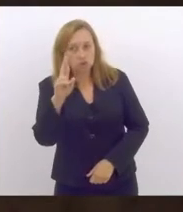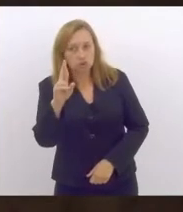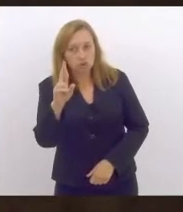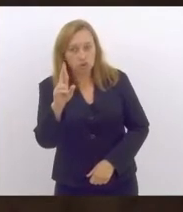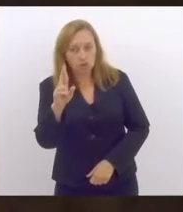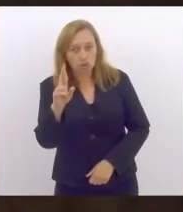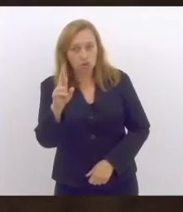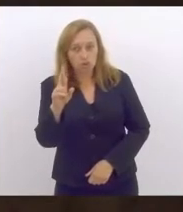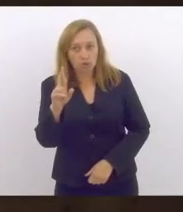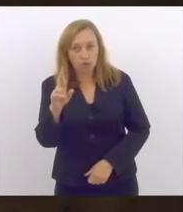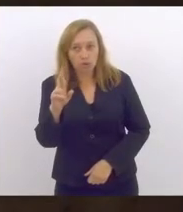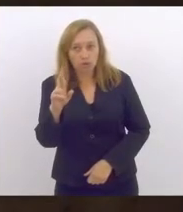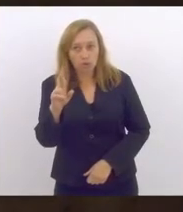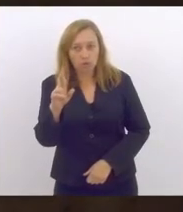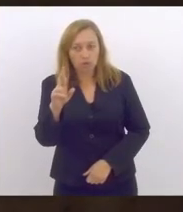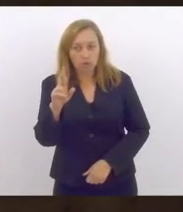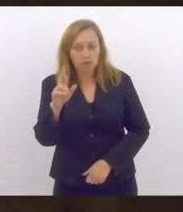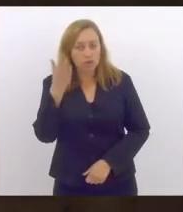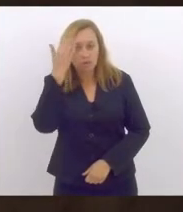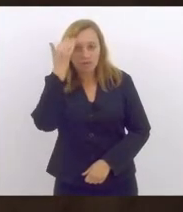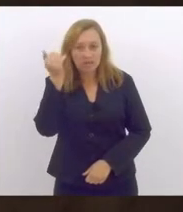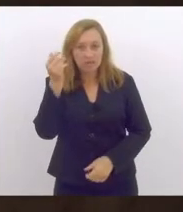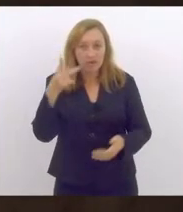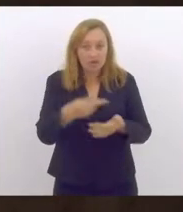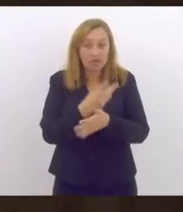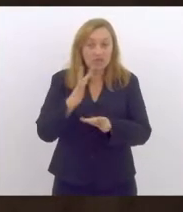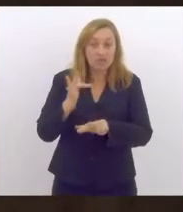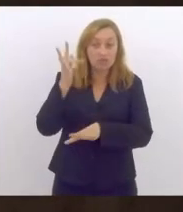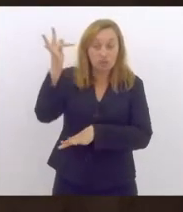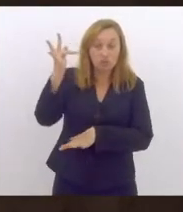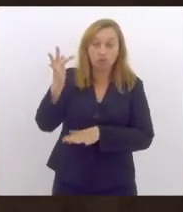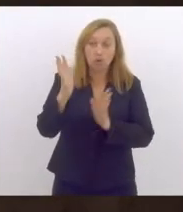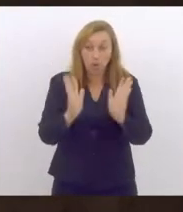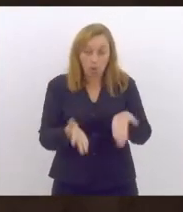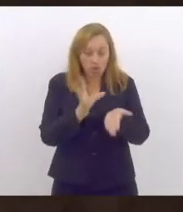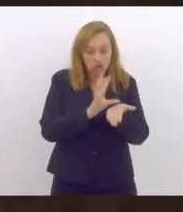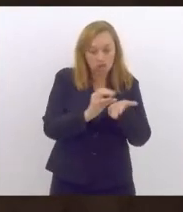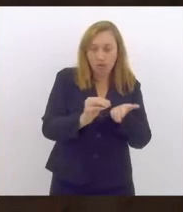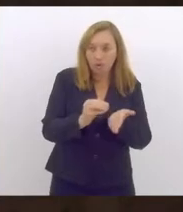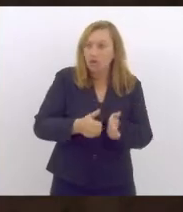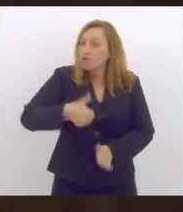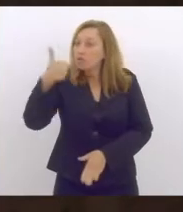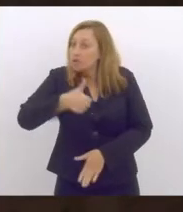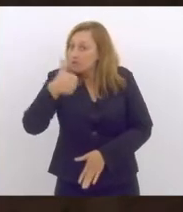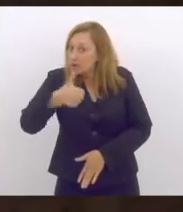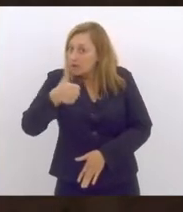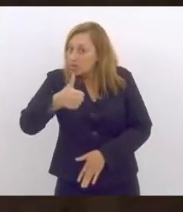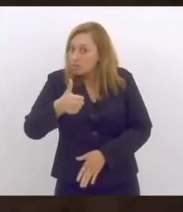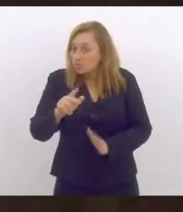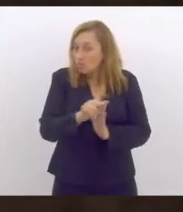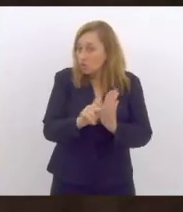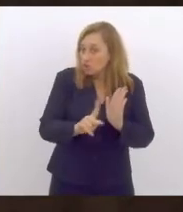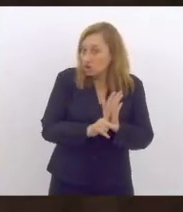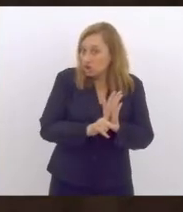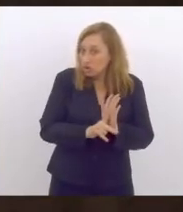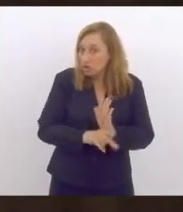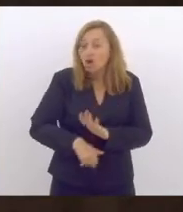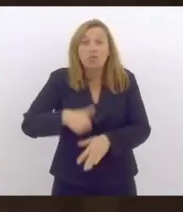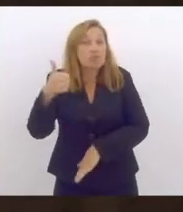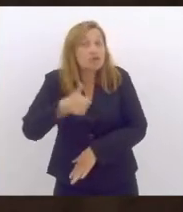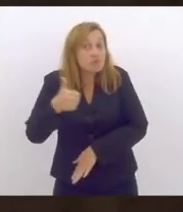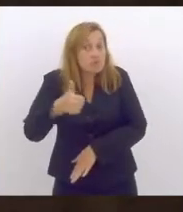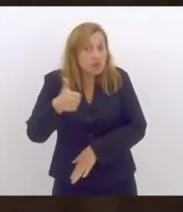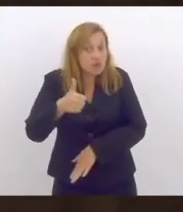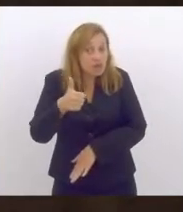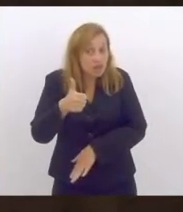de cristal. Na pauta de hoje, o primeiro projeto em pauta e o primeiro